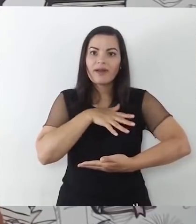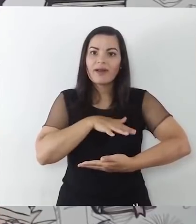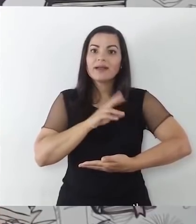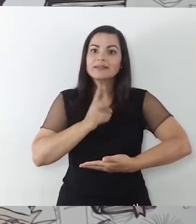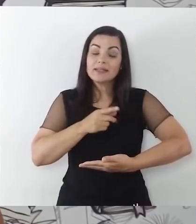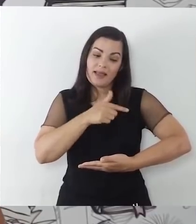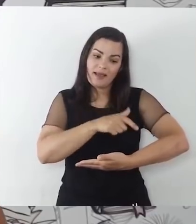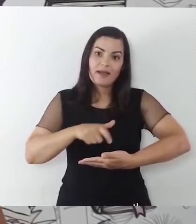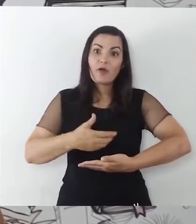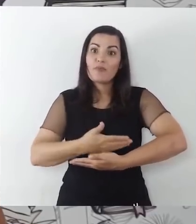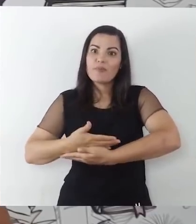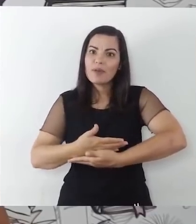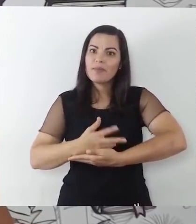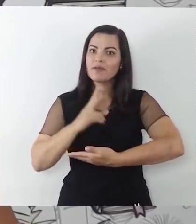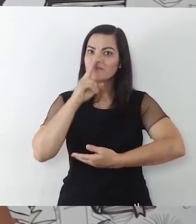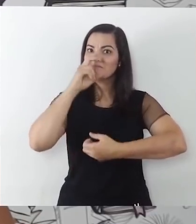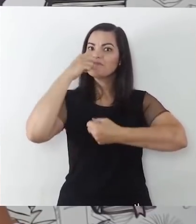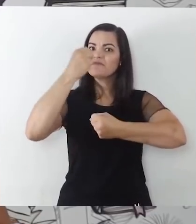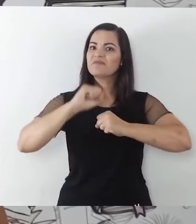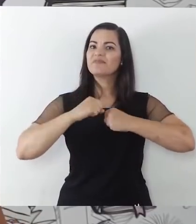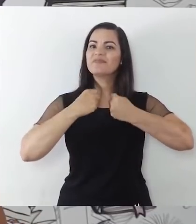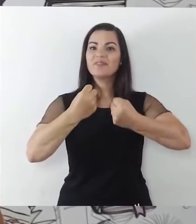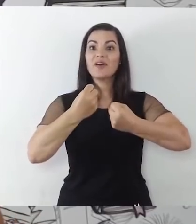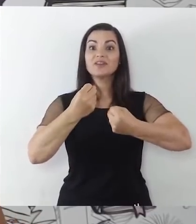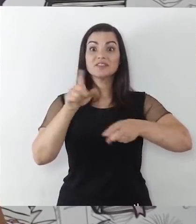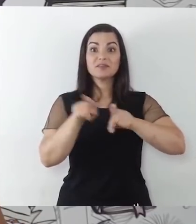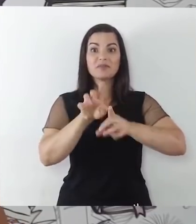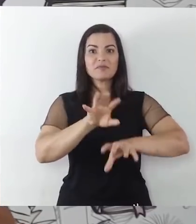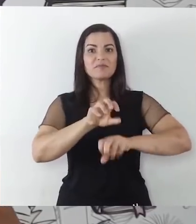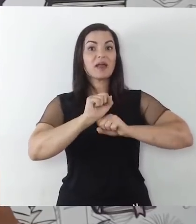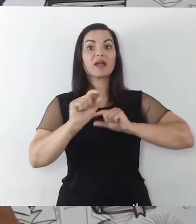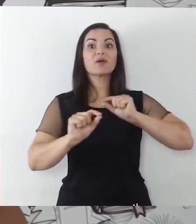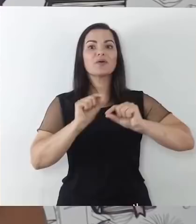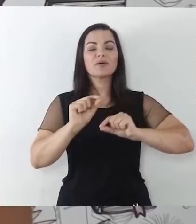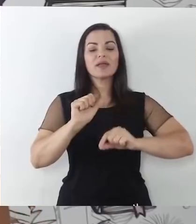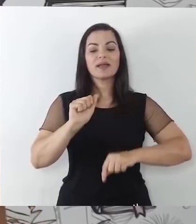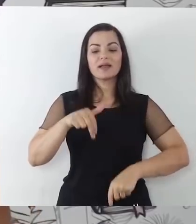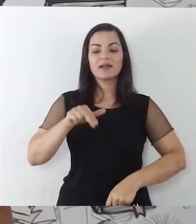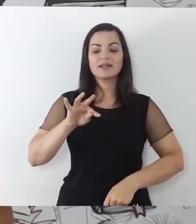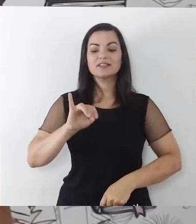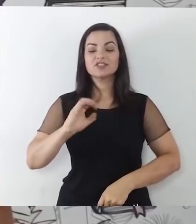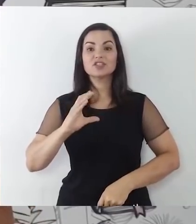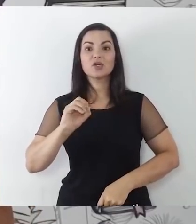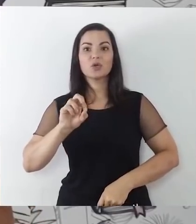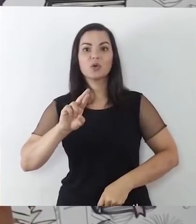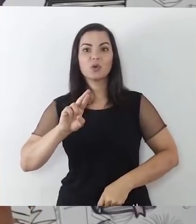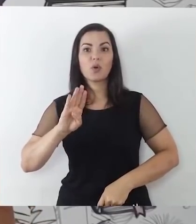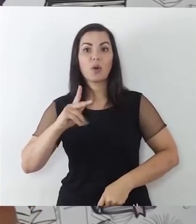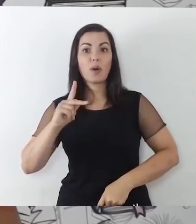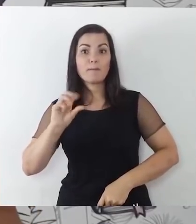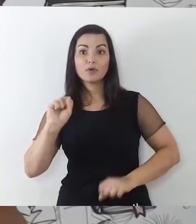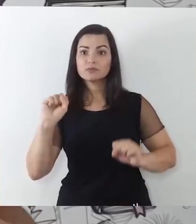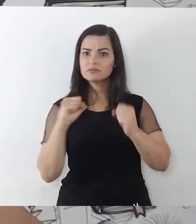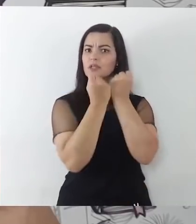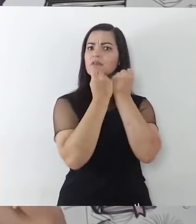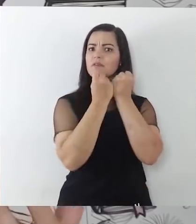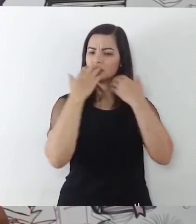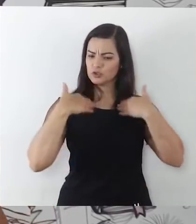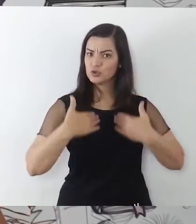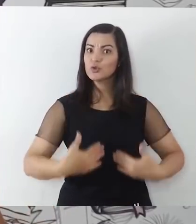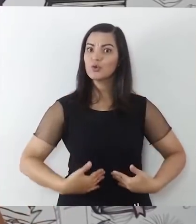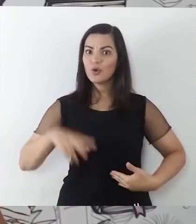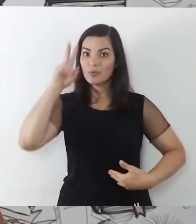controlar um pouco esse estado e a pessoa ter tempo de se recuperar, procurar um posto de saúde, procurar